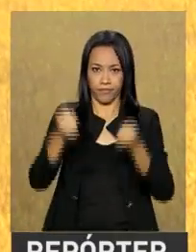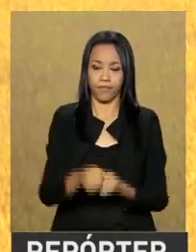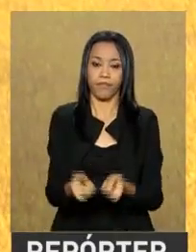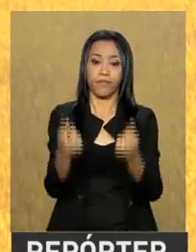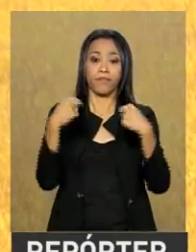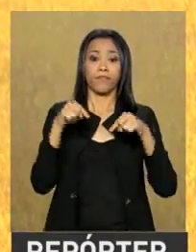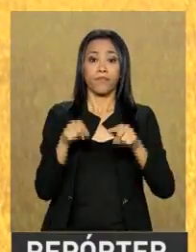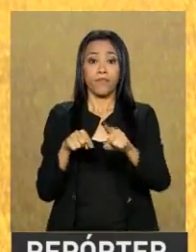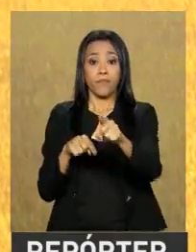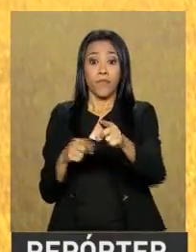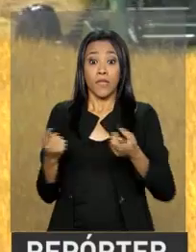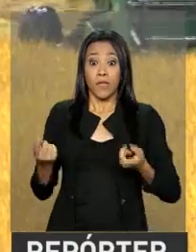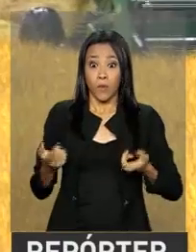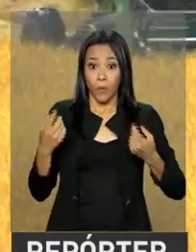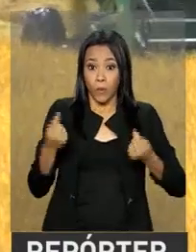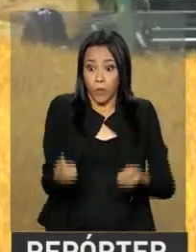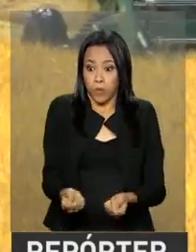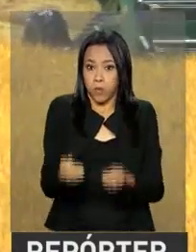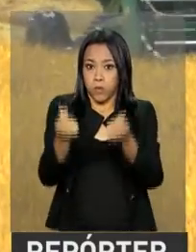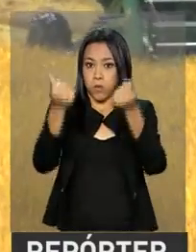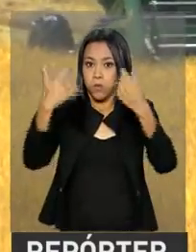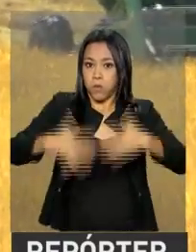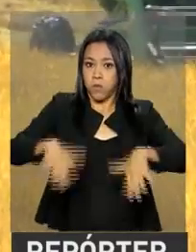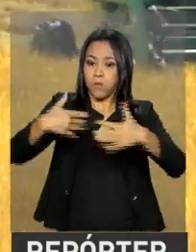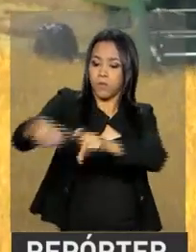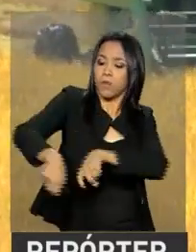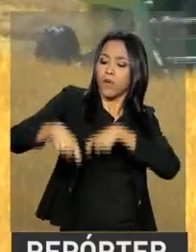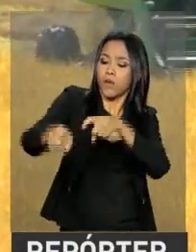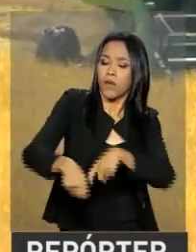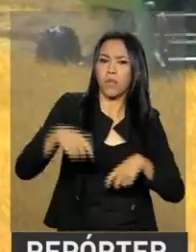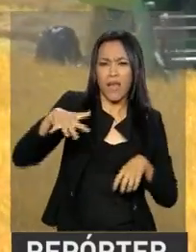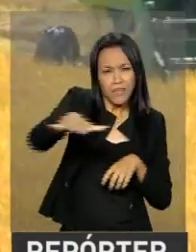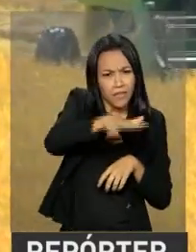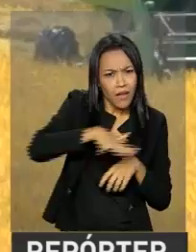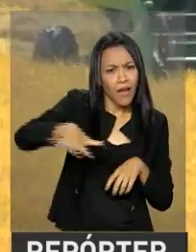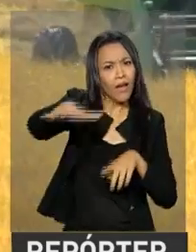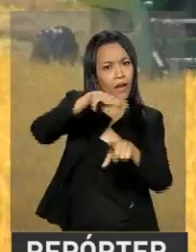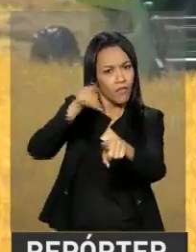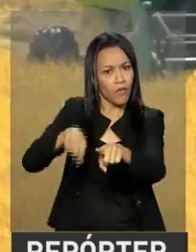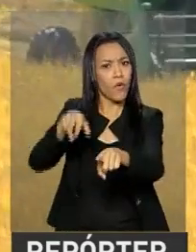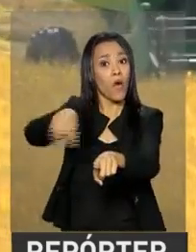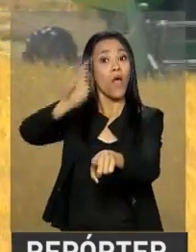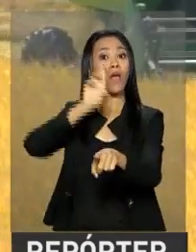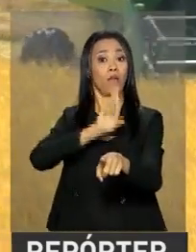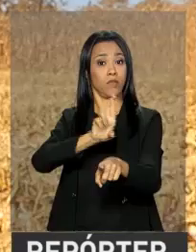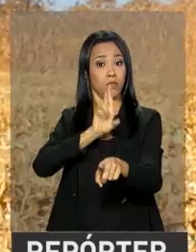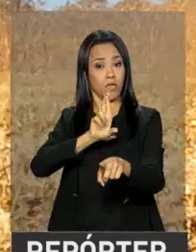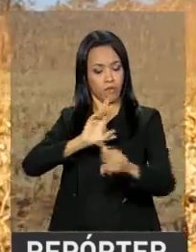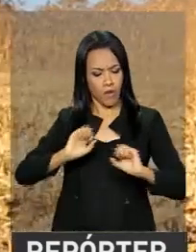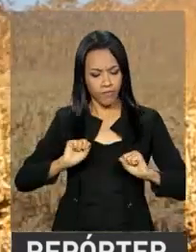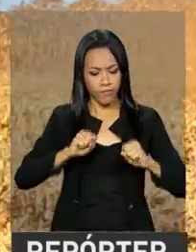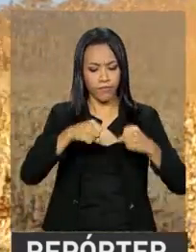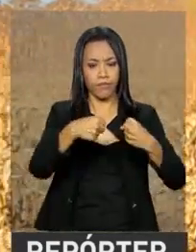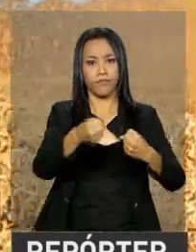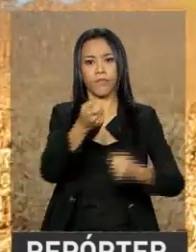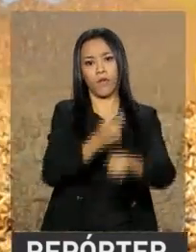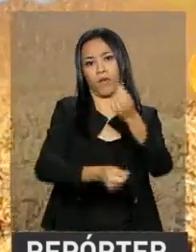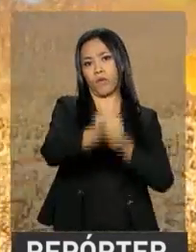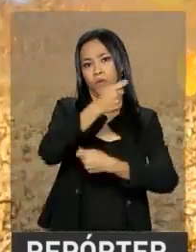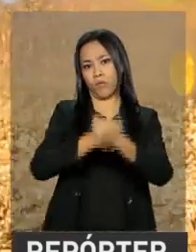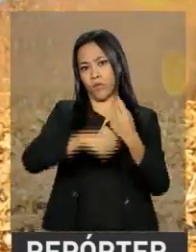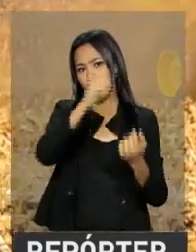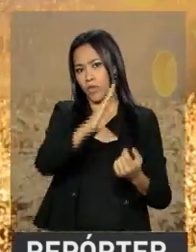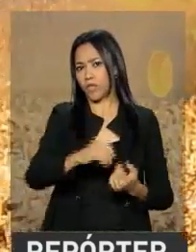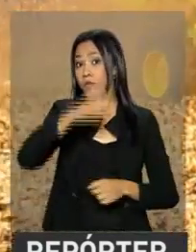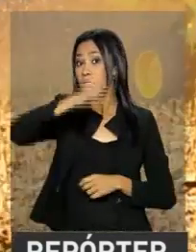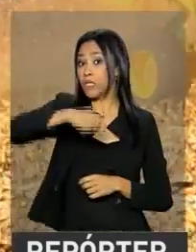A riqueza que vem do campo. O setor foi o responsável por puxar a recuperação da economia brasileira nos três primeiros